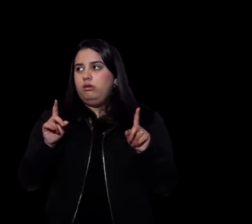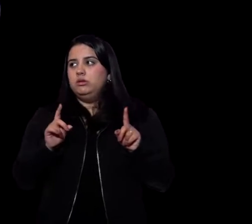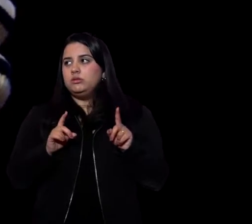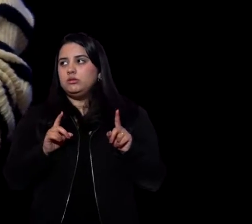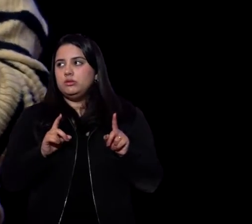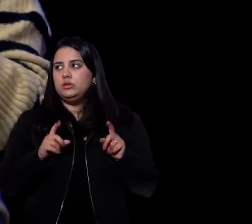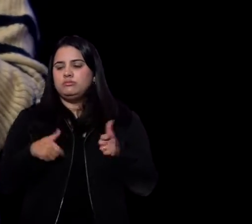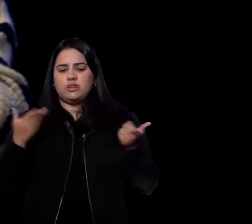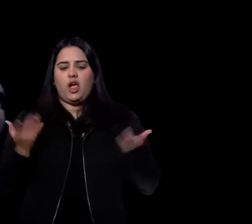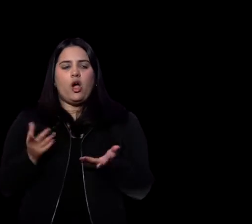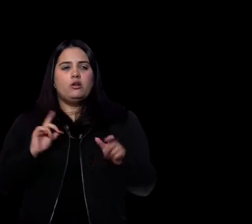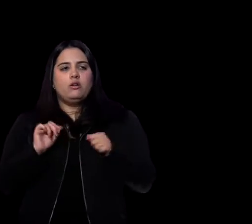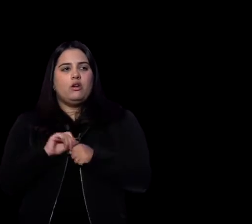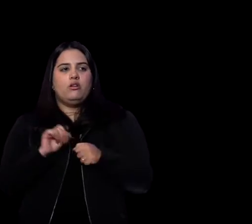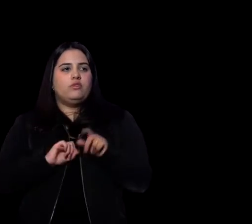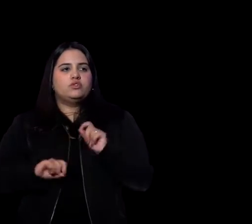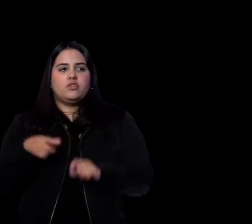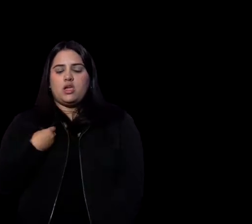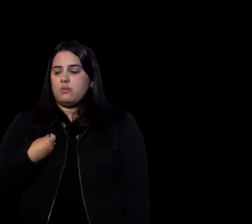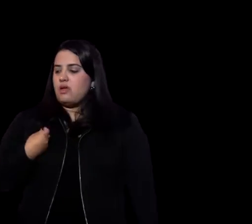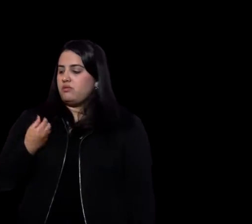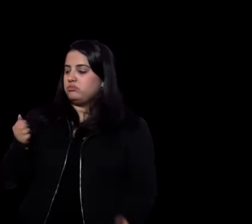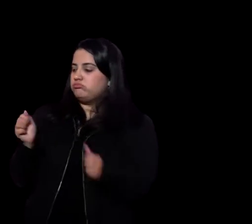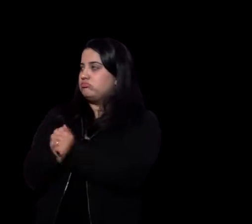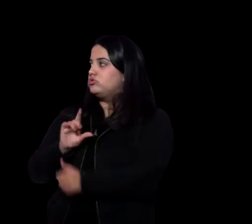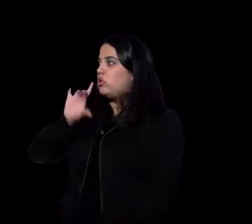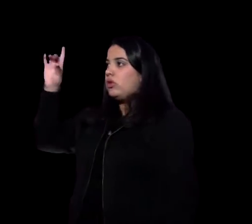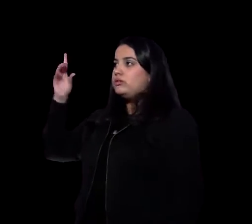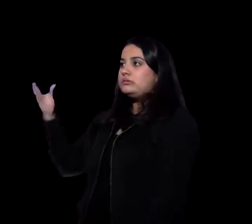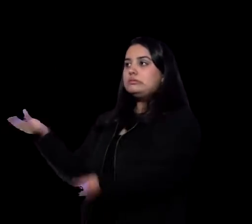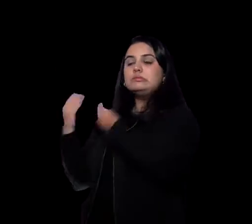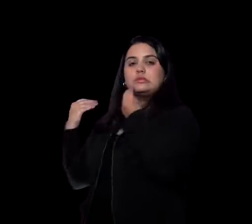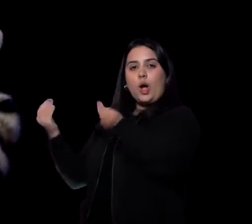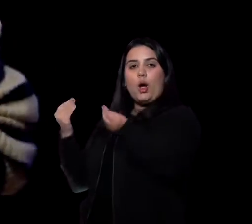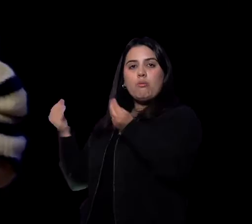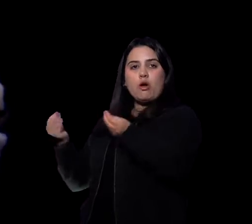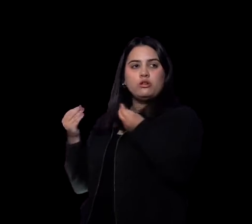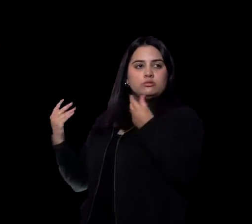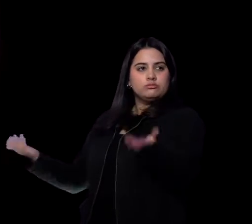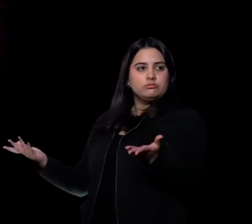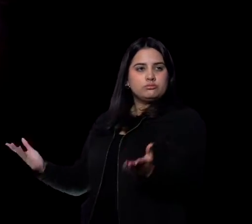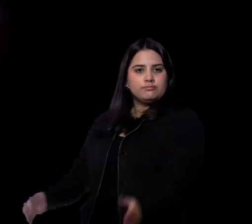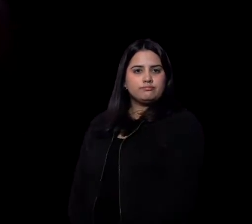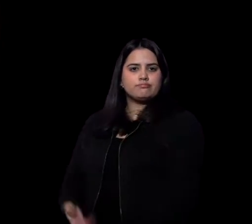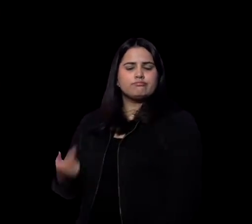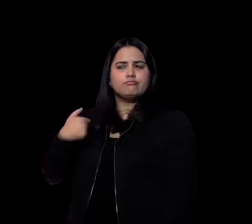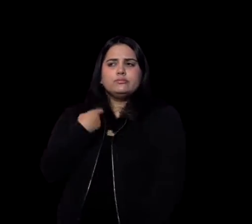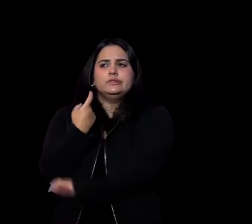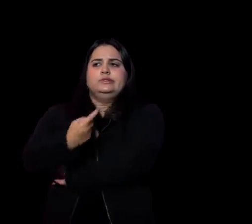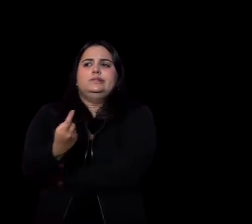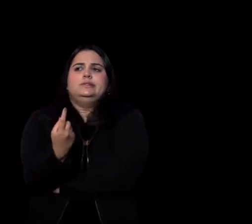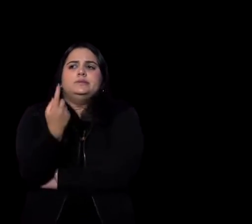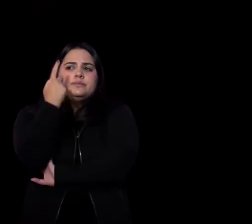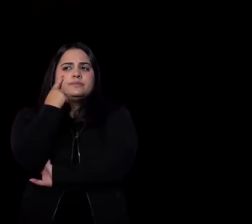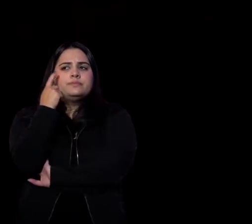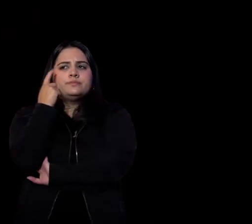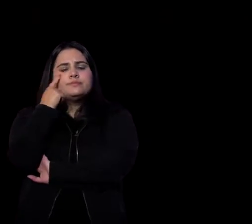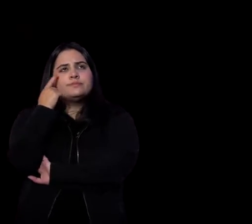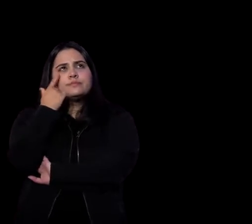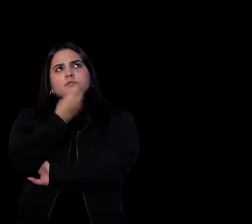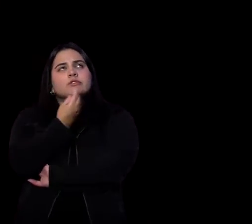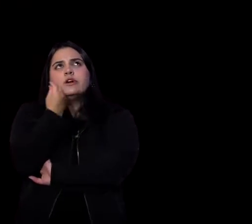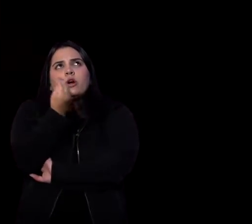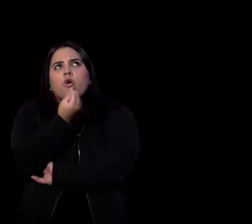e aí eu faço o quê na minha vida com Deus? Eu comecei a pensar sobre isso, sobre como que a gente podia